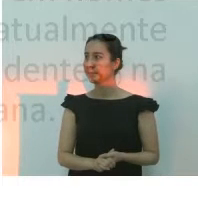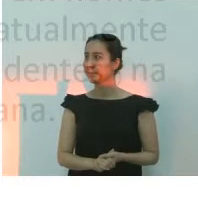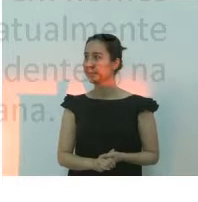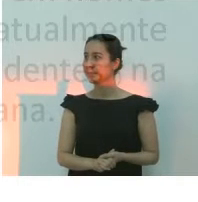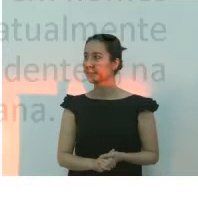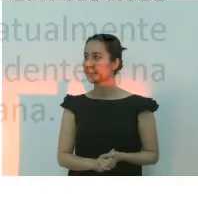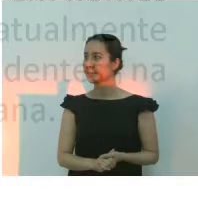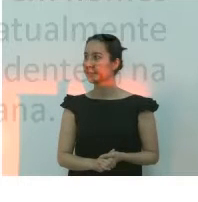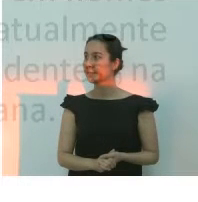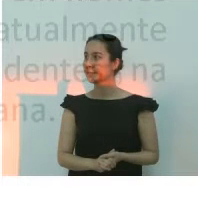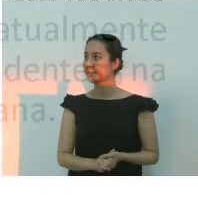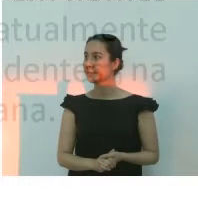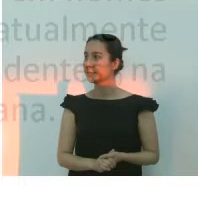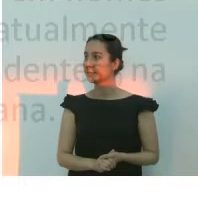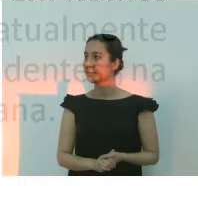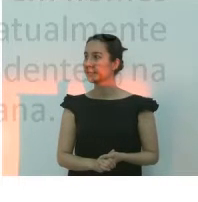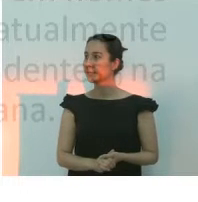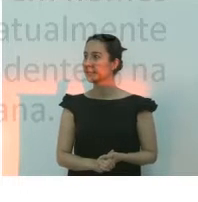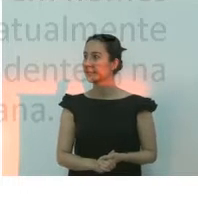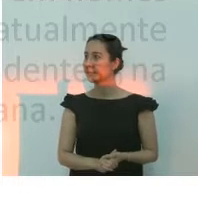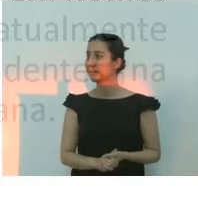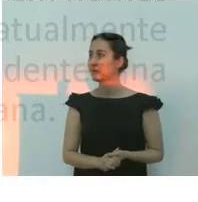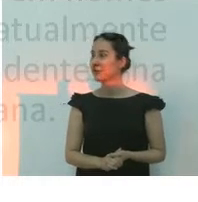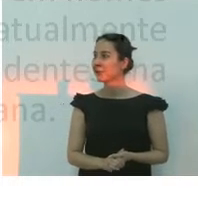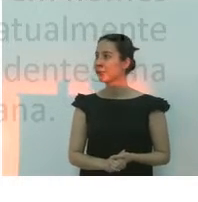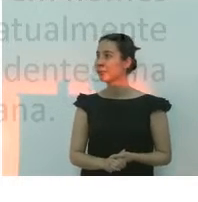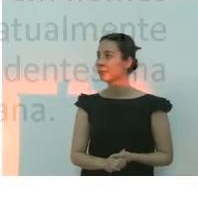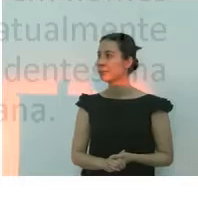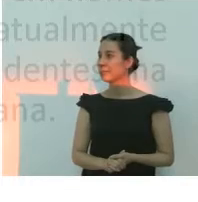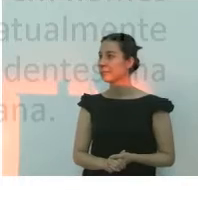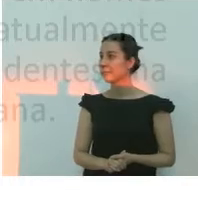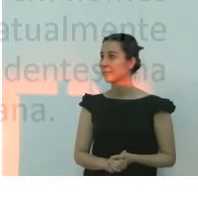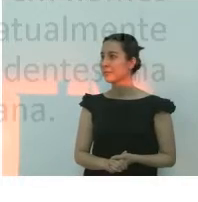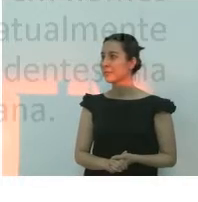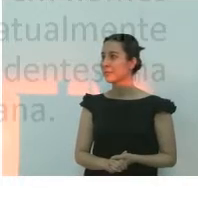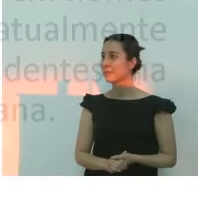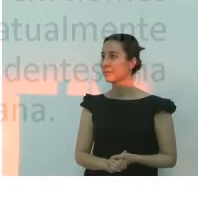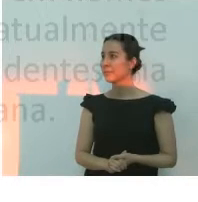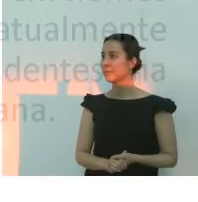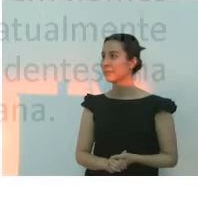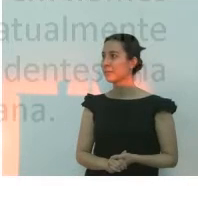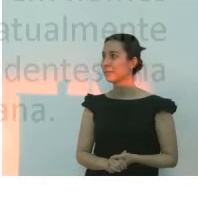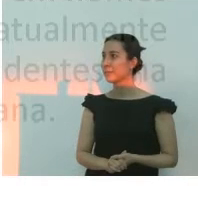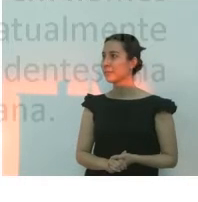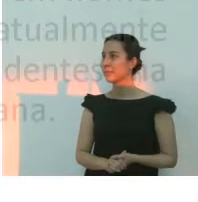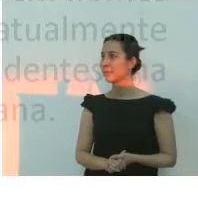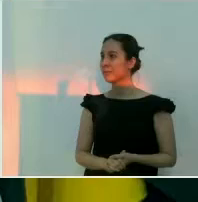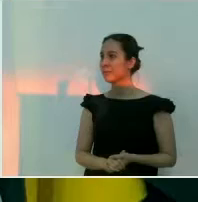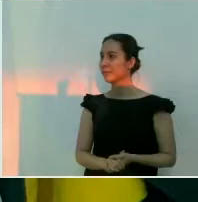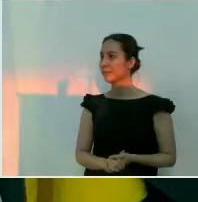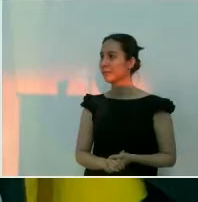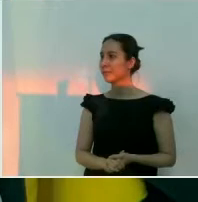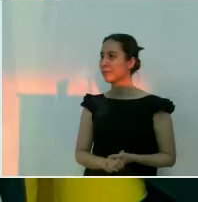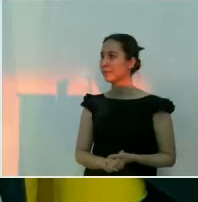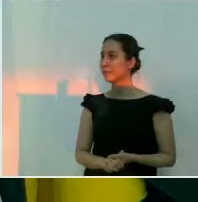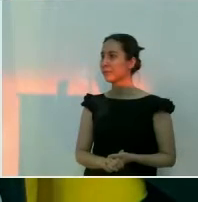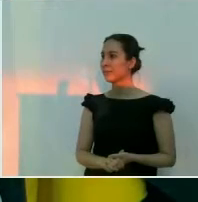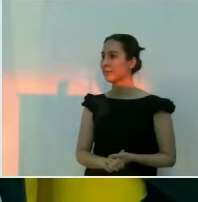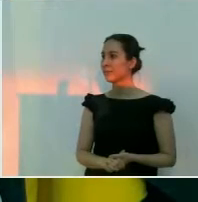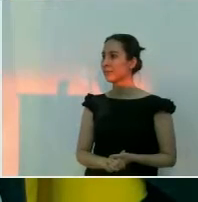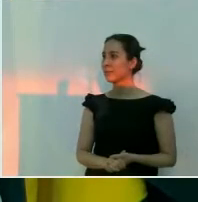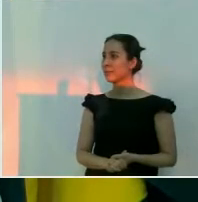me sacaneando até tefé tá então vou continuar falando que